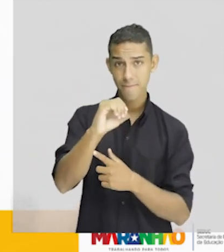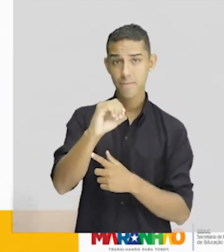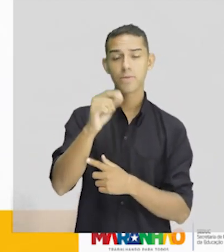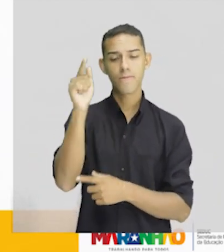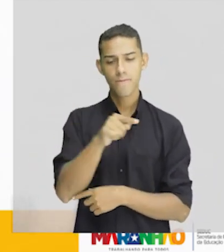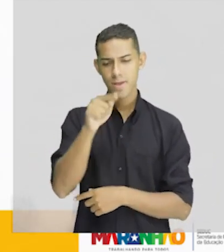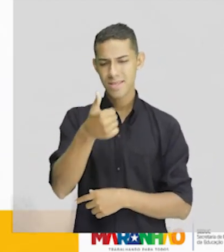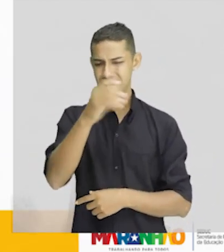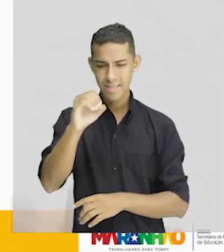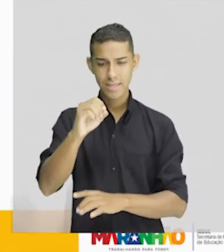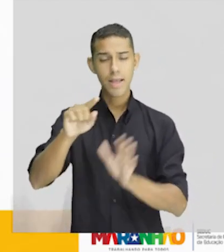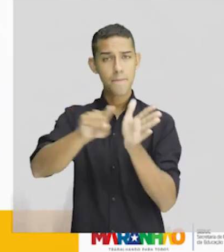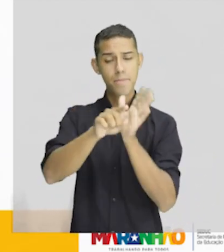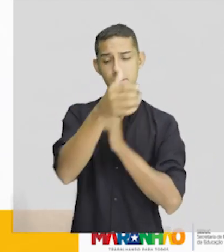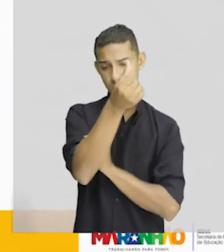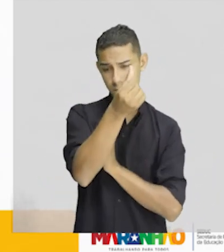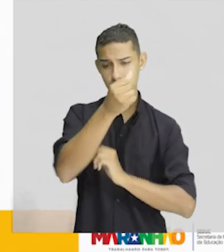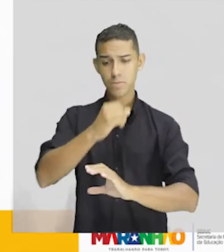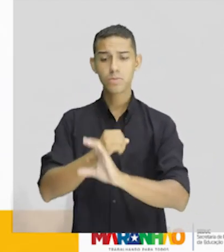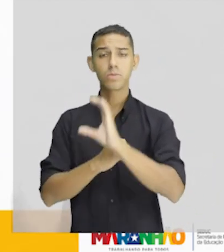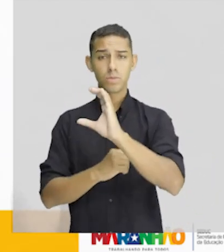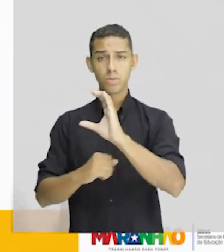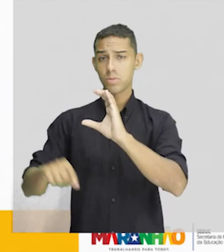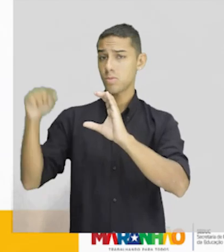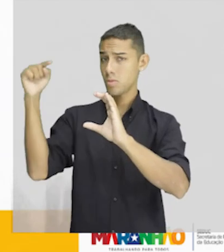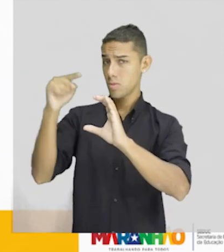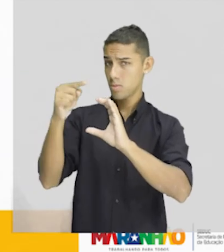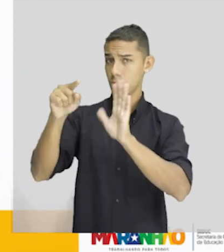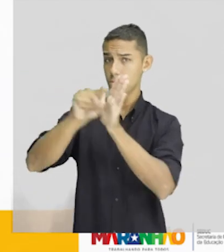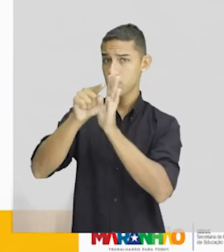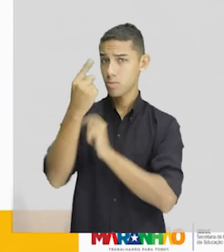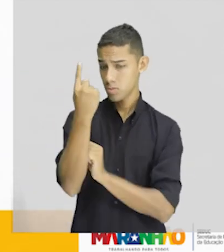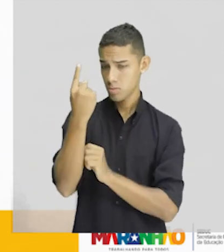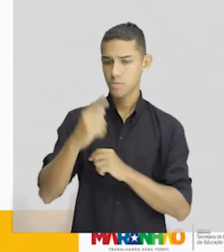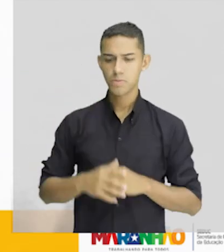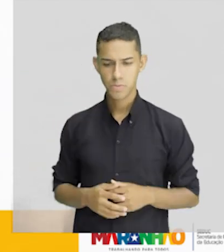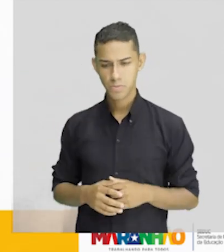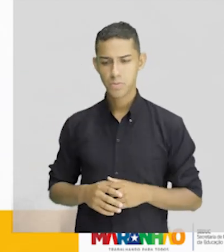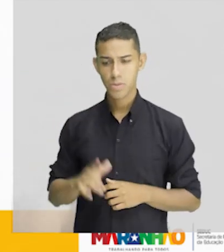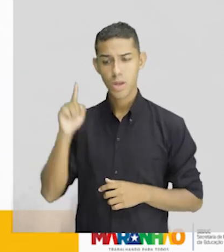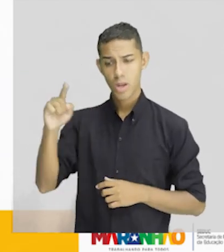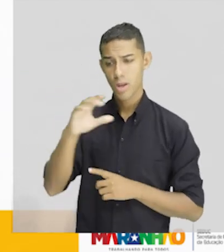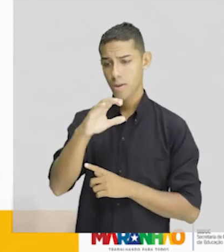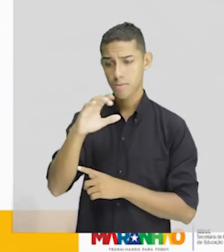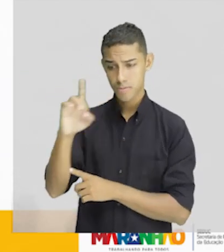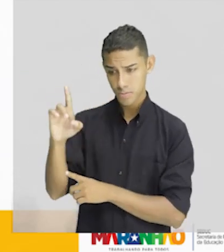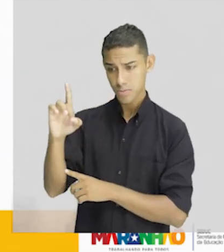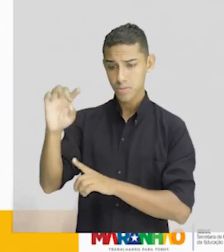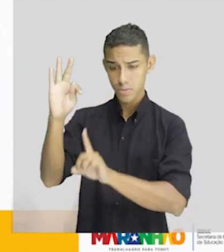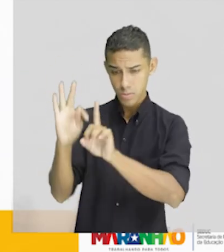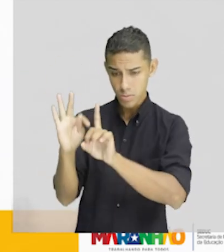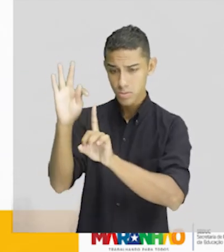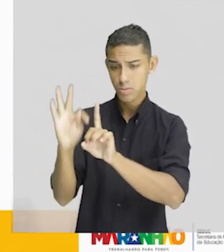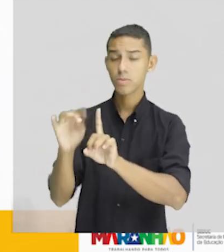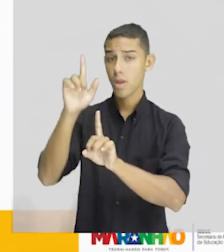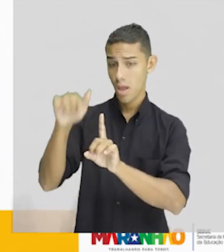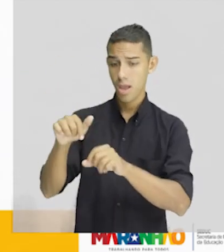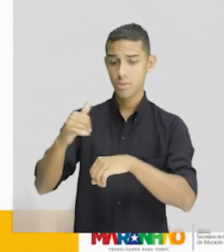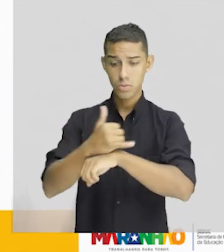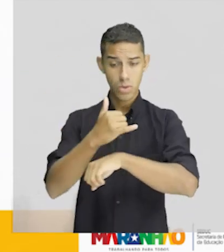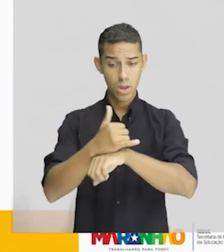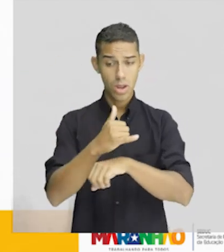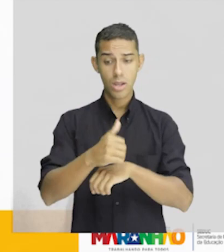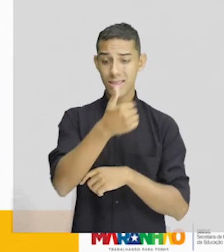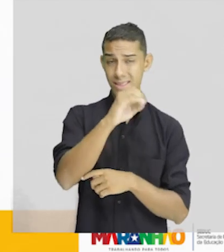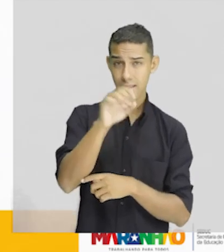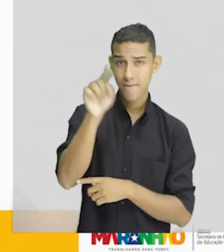graus Celsius elevado a menos 1, e que o coeficiente de dilatação térmica linear do aço é de 10 vezes 10